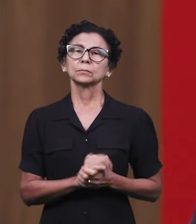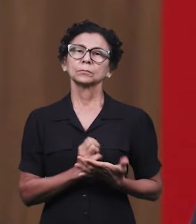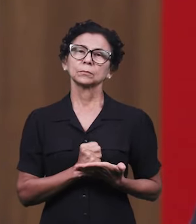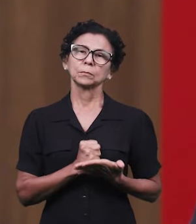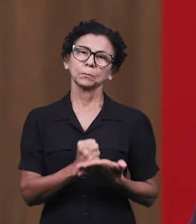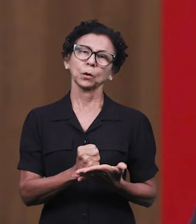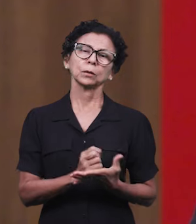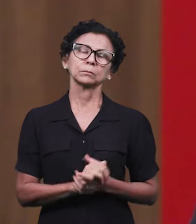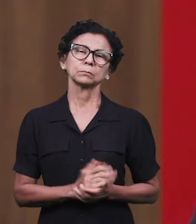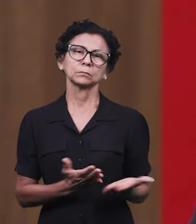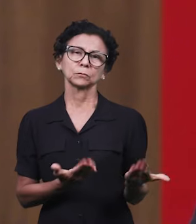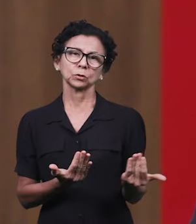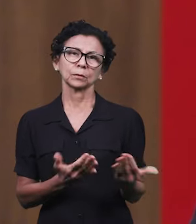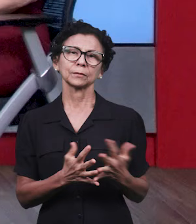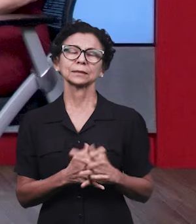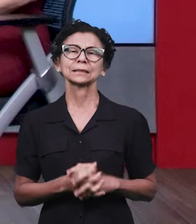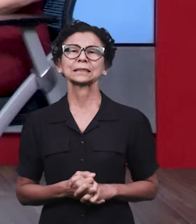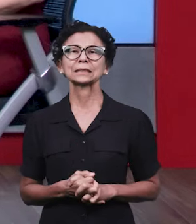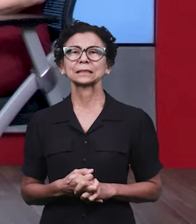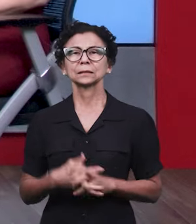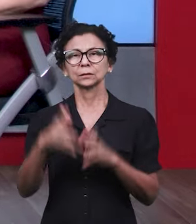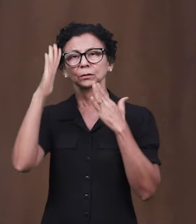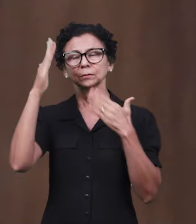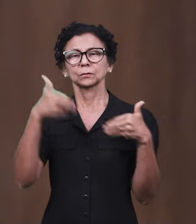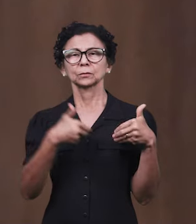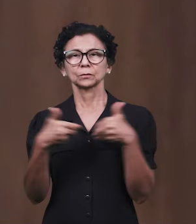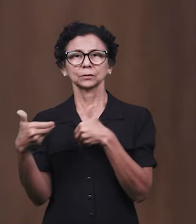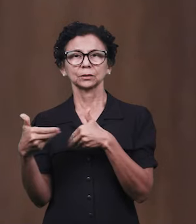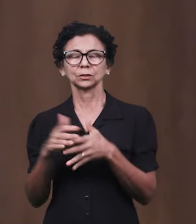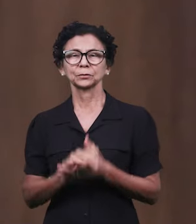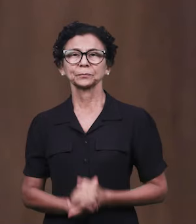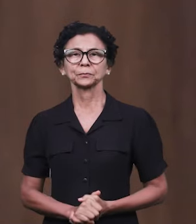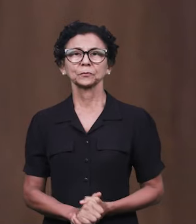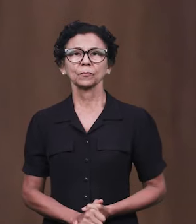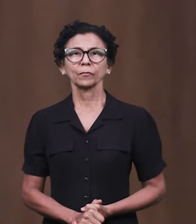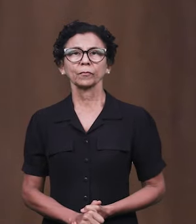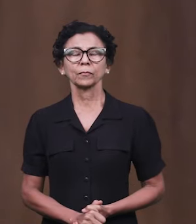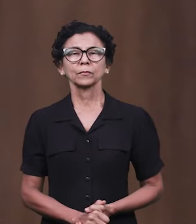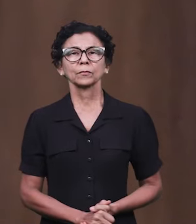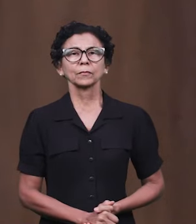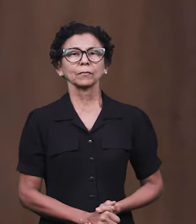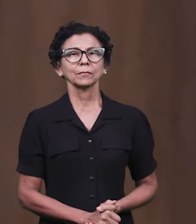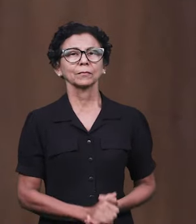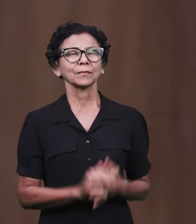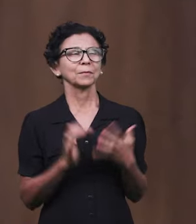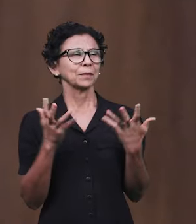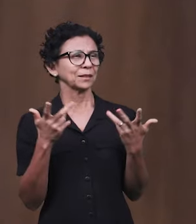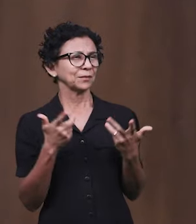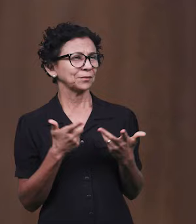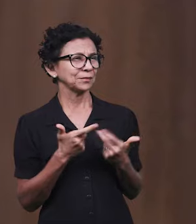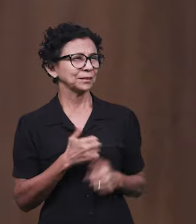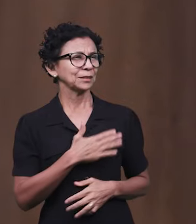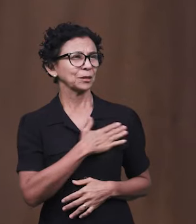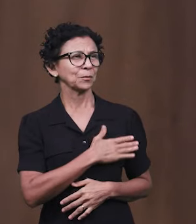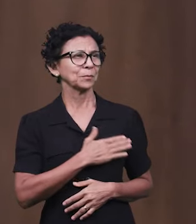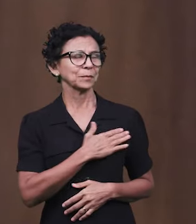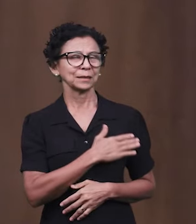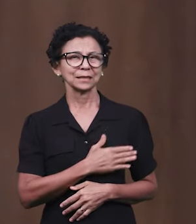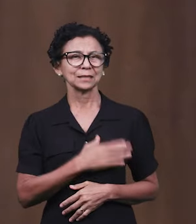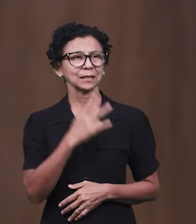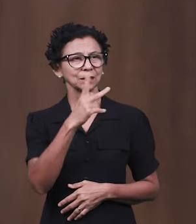de uma forma geral, né? Muito obrigada pelo convite. A paz do Senhor, doutora Ana, que maravilha, é uma satisfação tê-la conosco